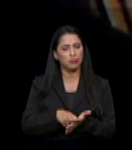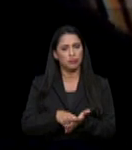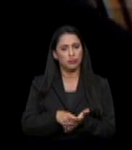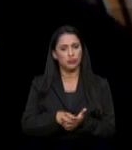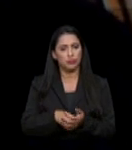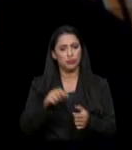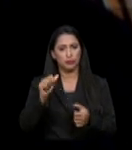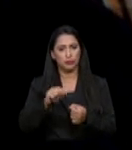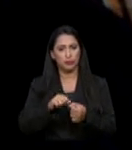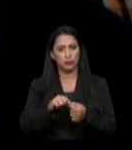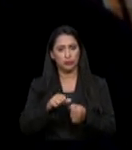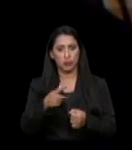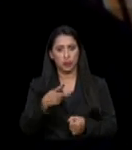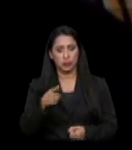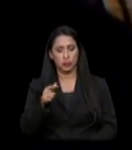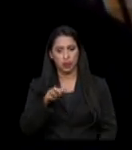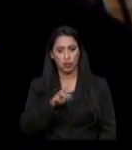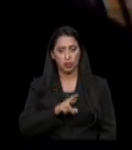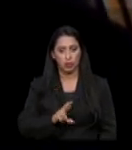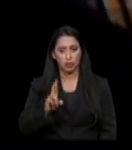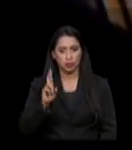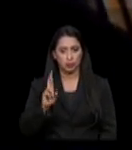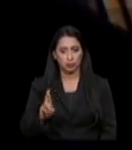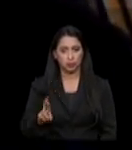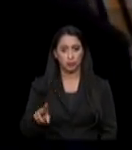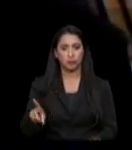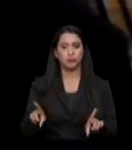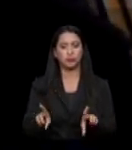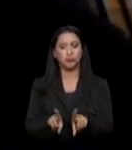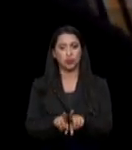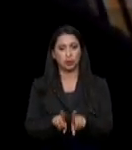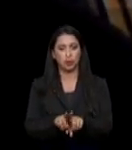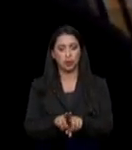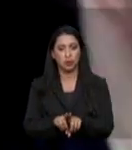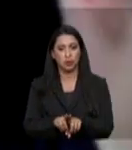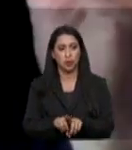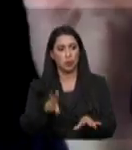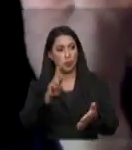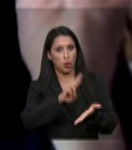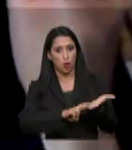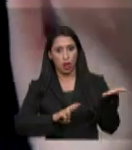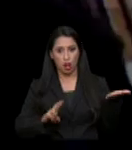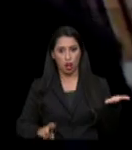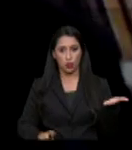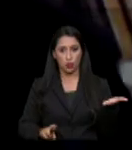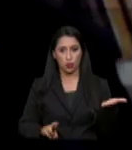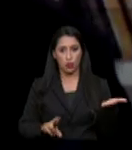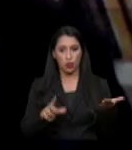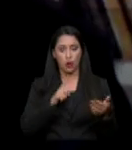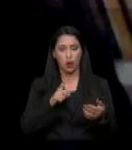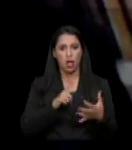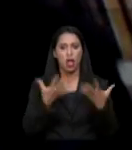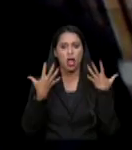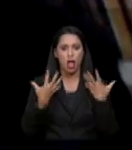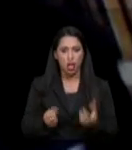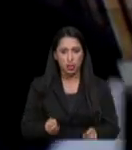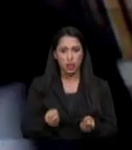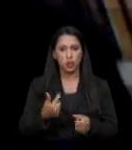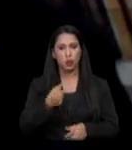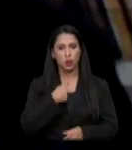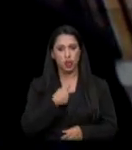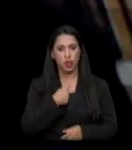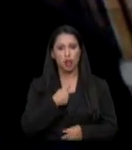pela procuradoria e pelo pelado que acolheu